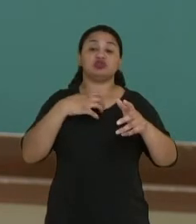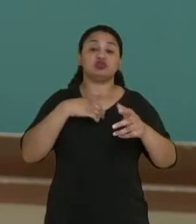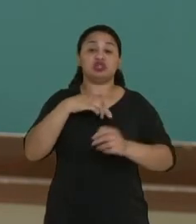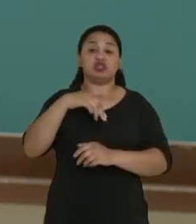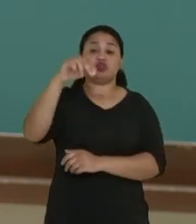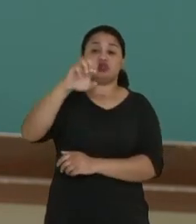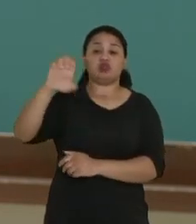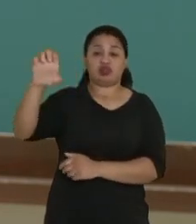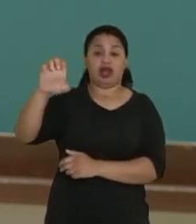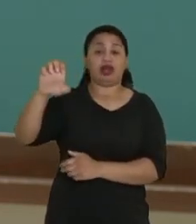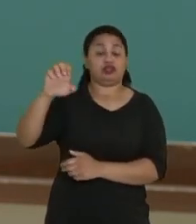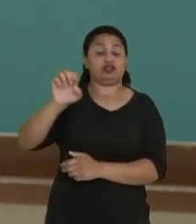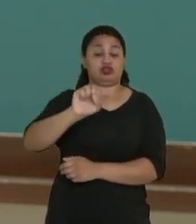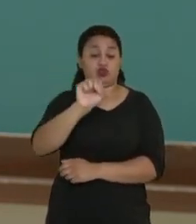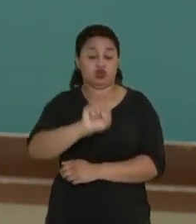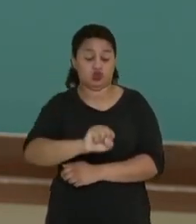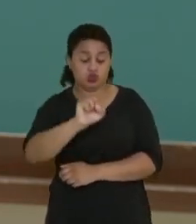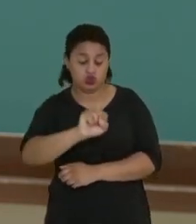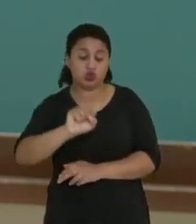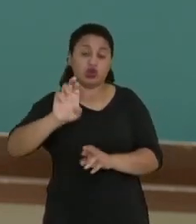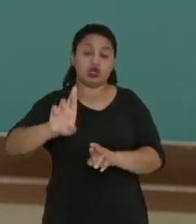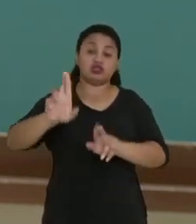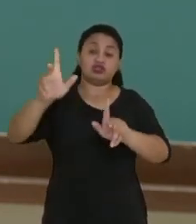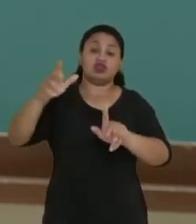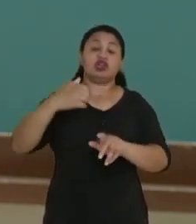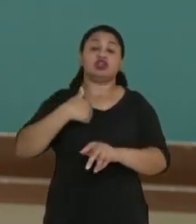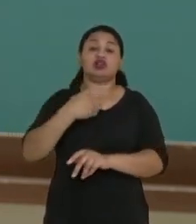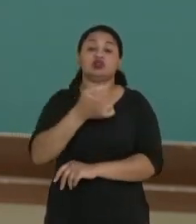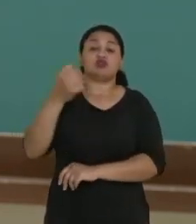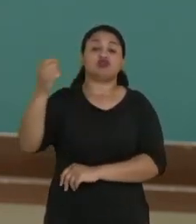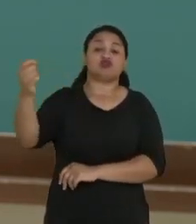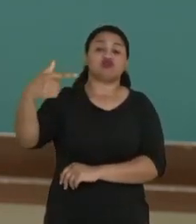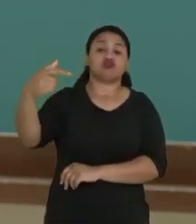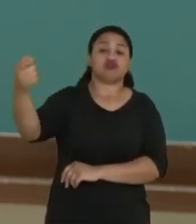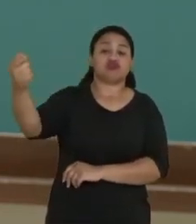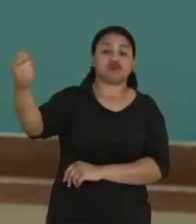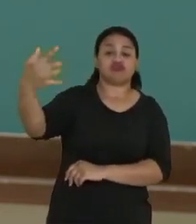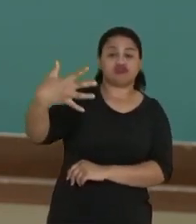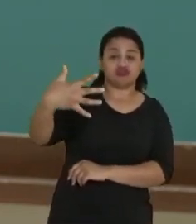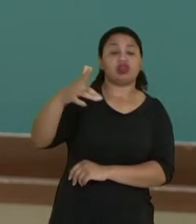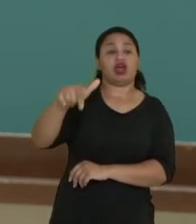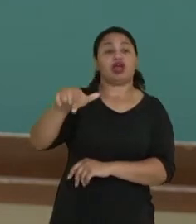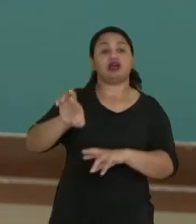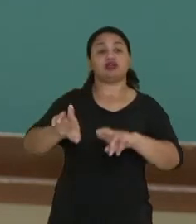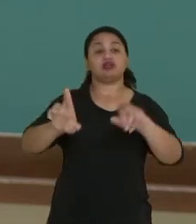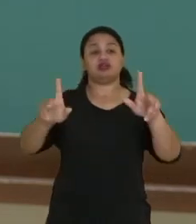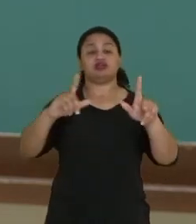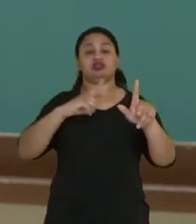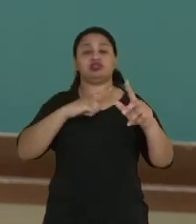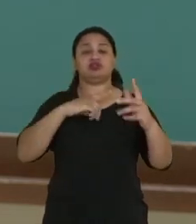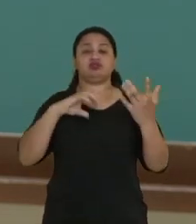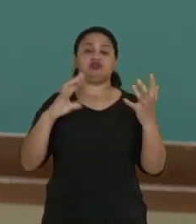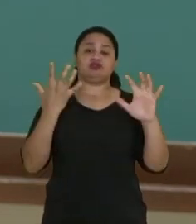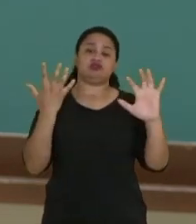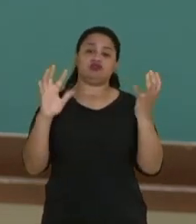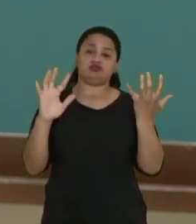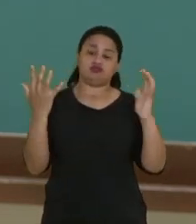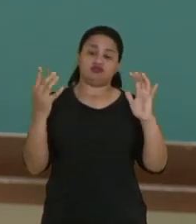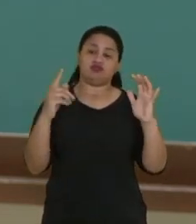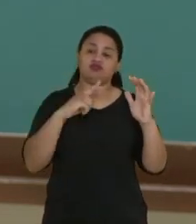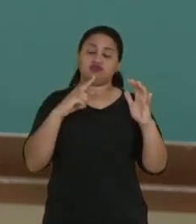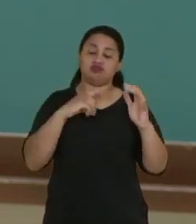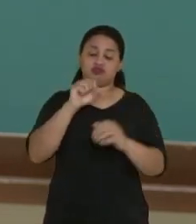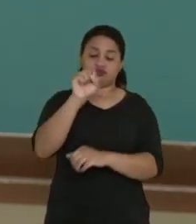mesma intensidade a superfície da região sul, e isso vai estabelecer a diferença entre os climas que ocorrem no